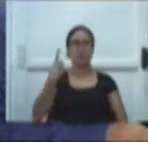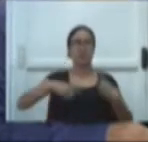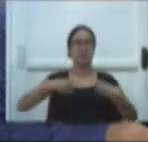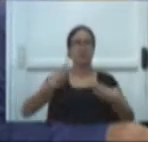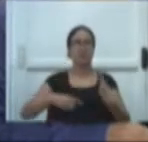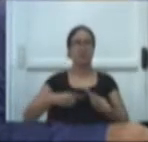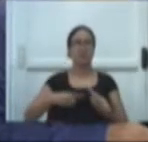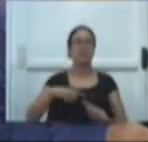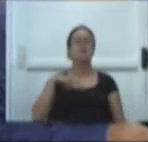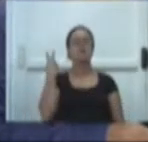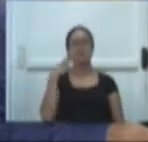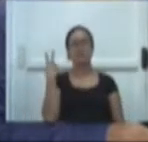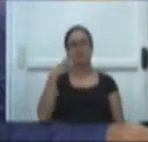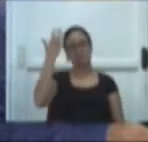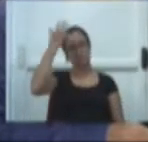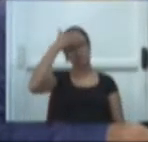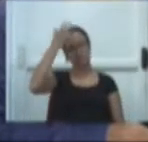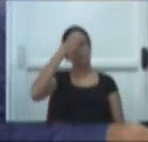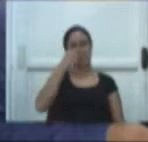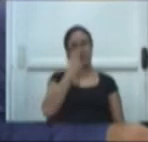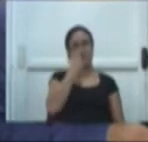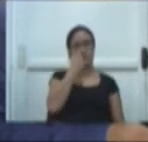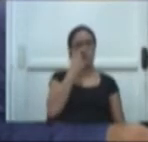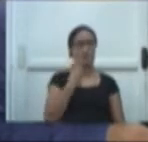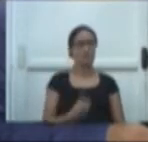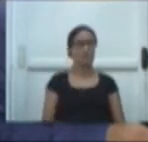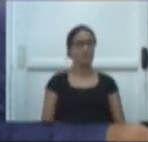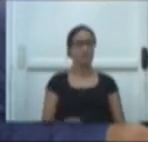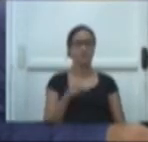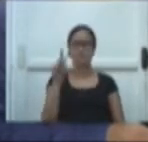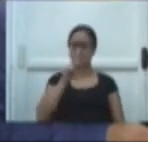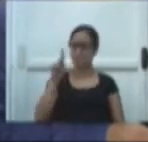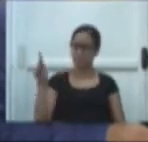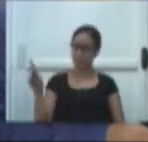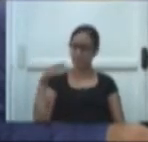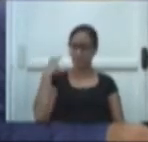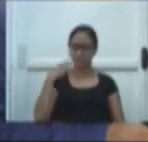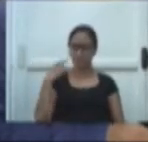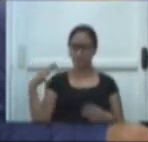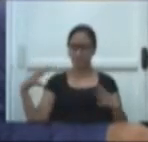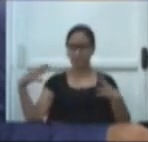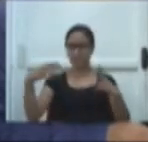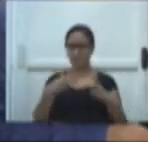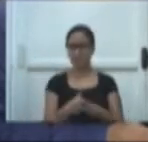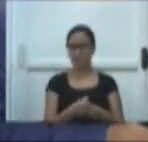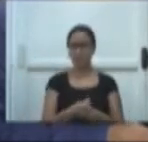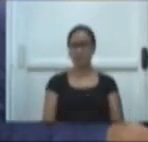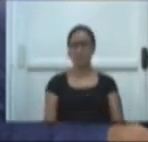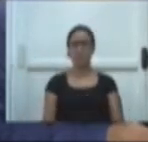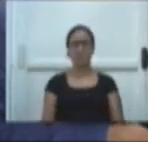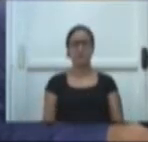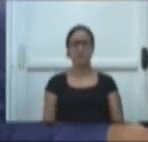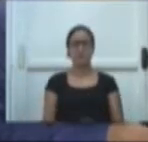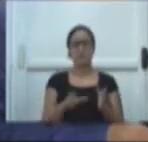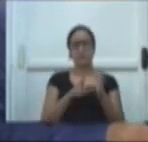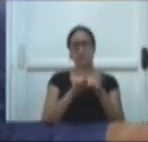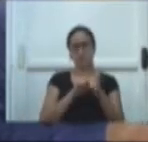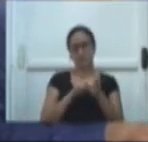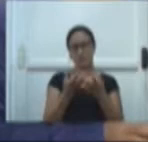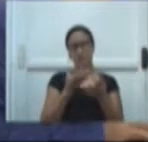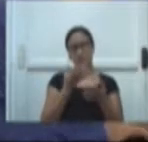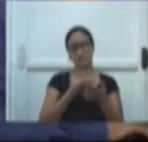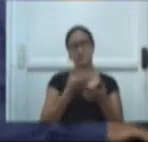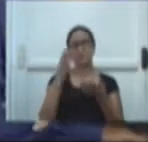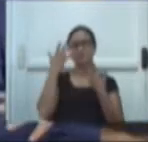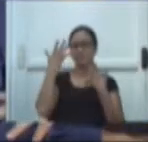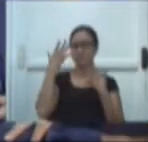a vereadora Érica Tanque. Senhor presidente, nobres pares, bom, antes de tudo, parabéns à doutora Mayra,